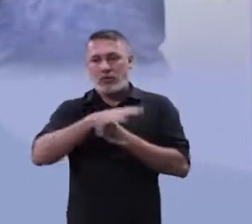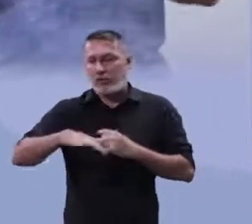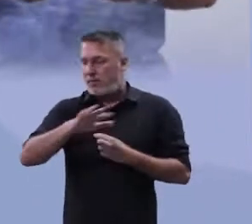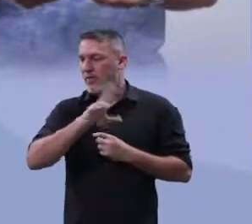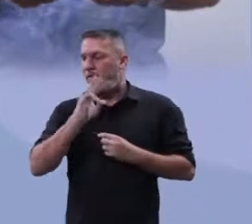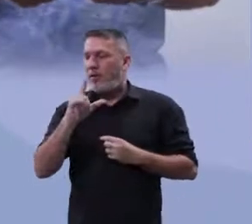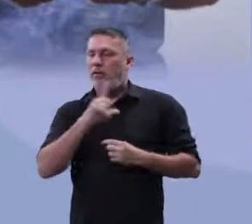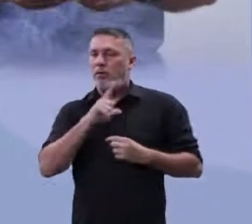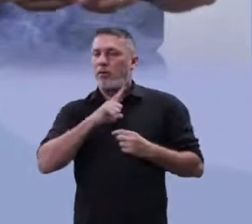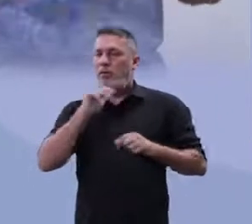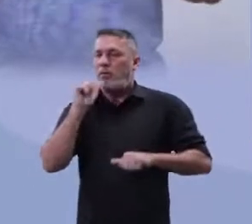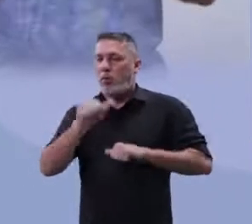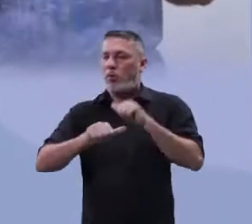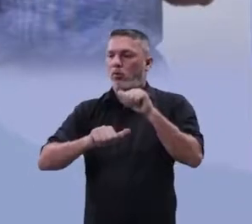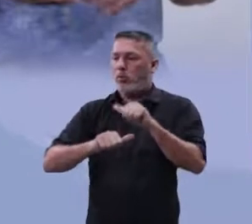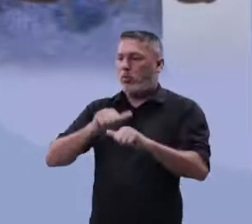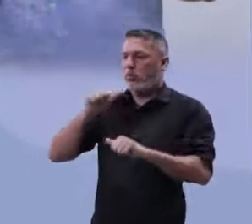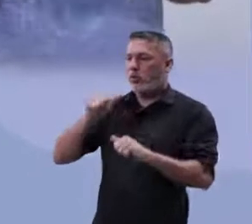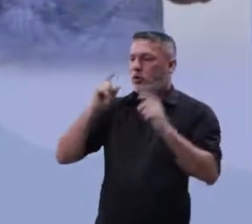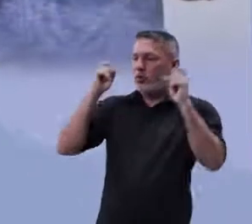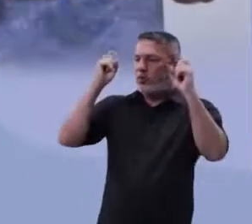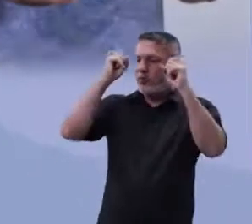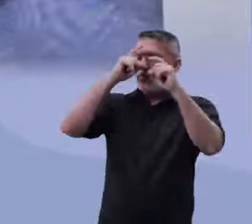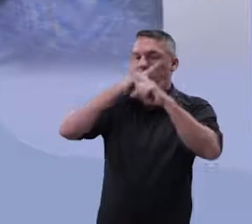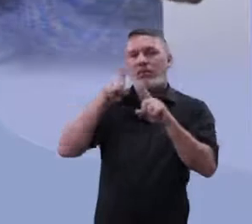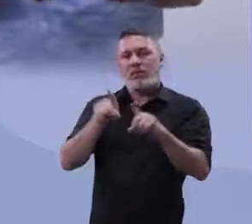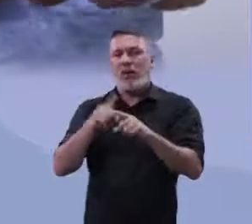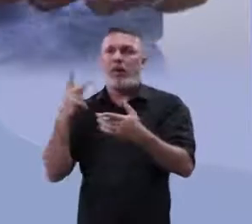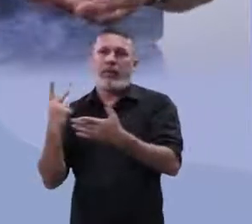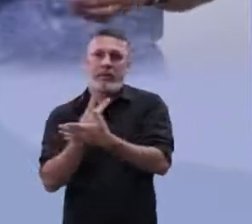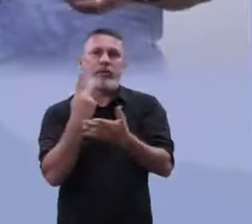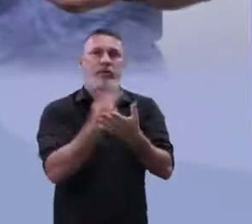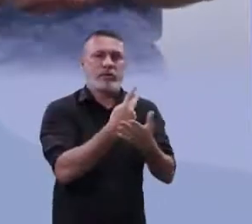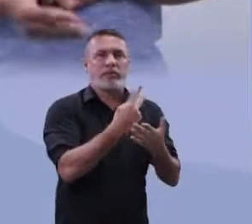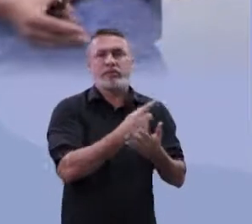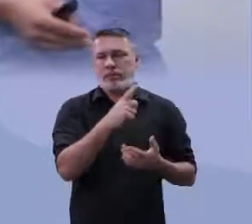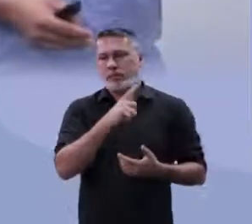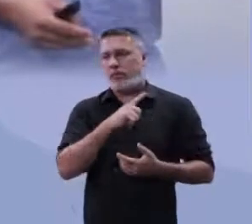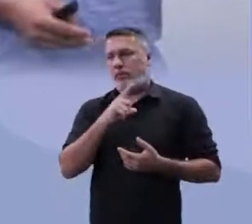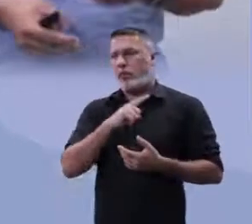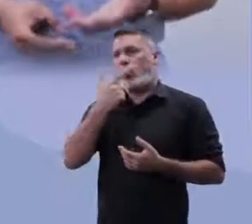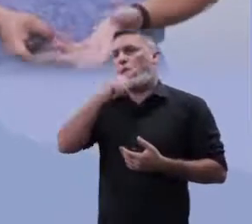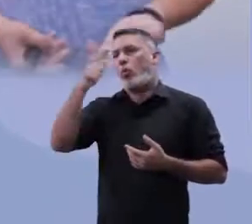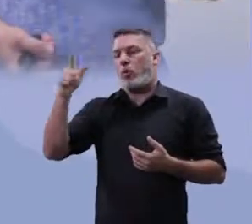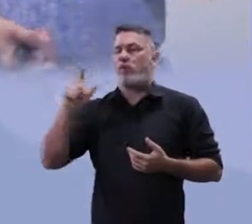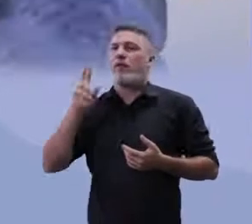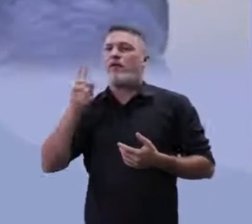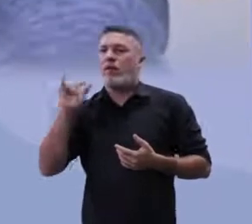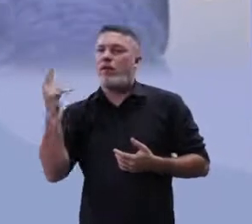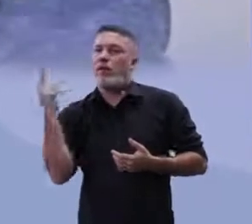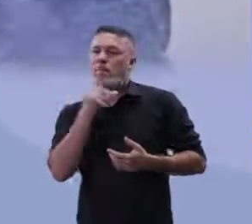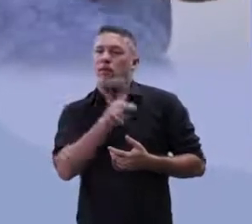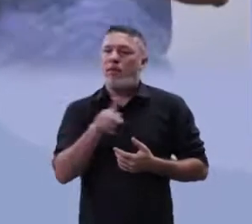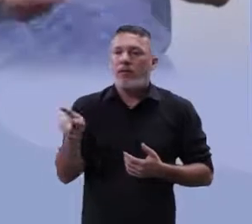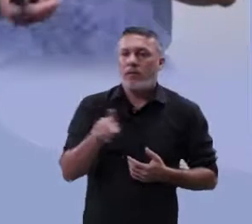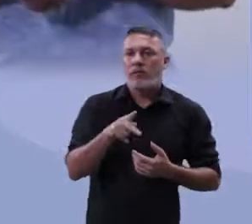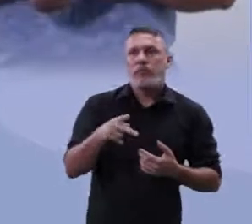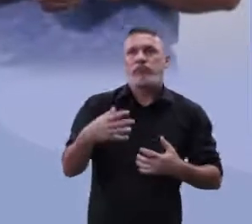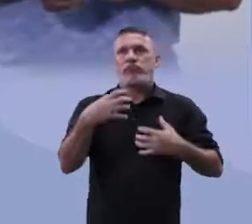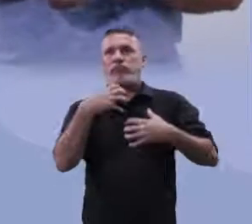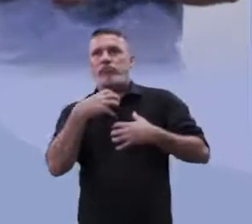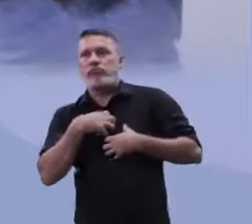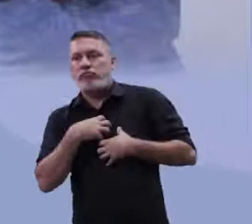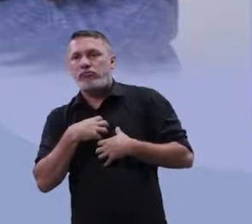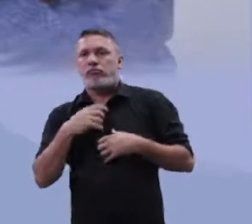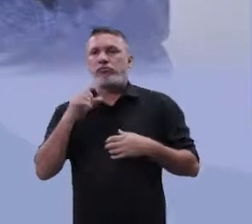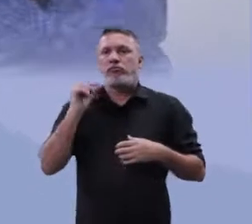vai se transformando. E as dificuldades, os problemas também vão acontecendo, vão se transformando, vão sendo outros. E esse professor,